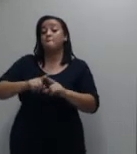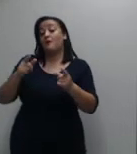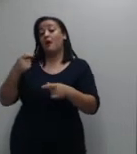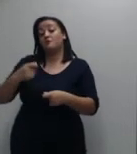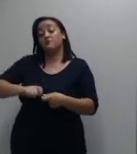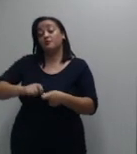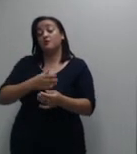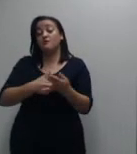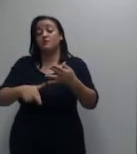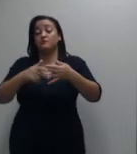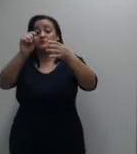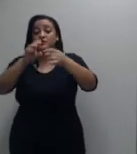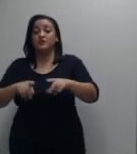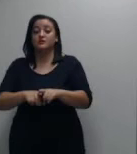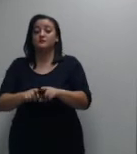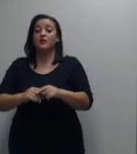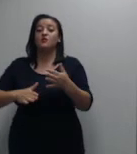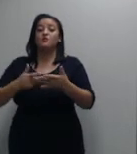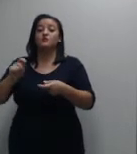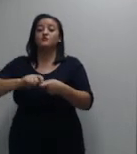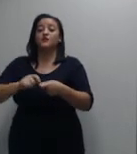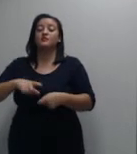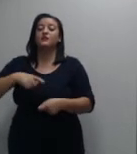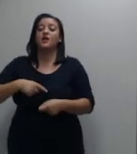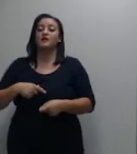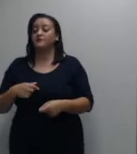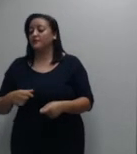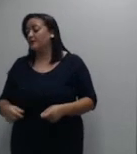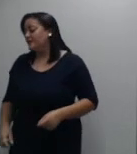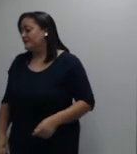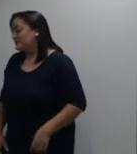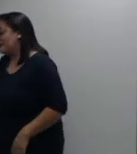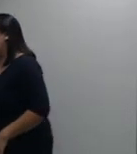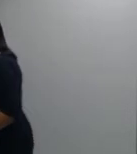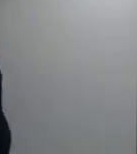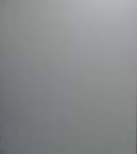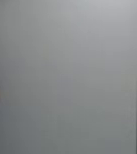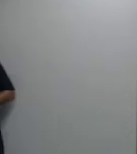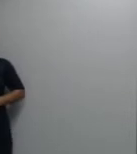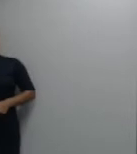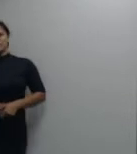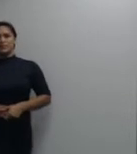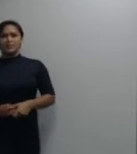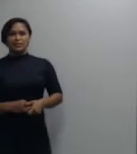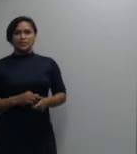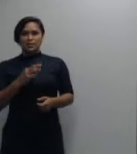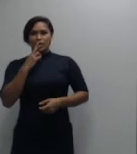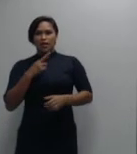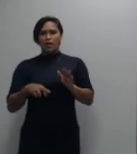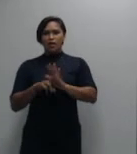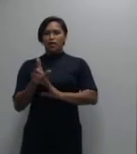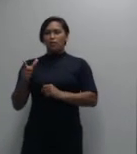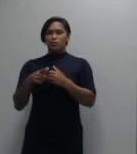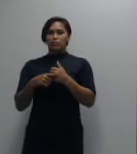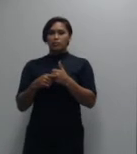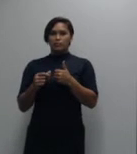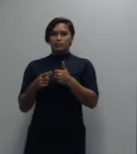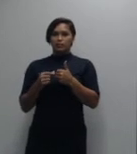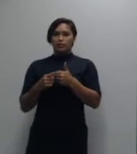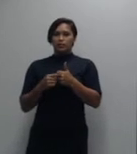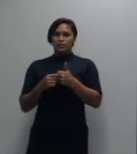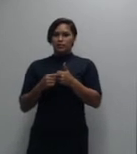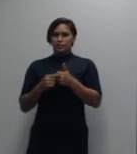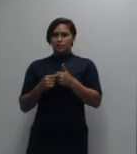Real Madrid sal teve êxito no reconhecimento de violação ao artigo é